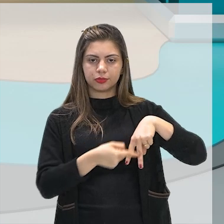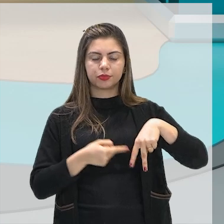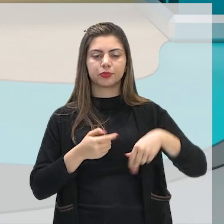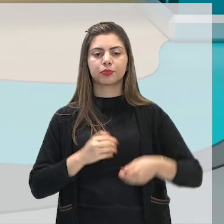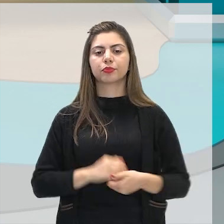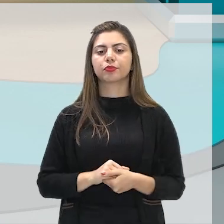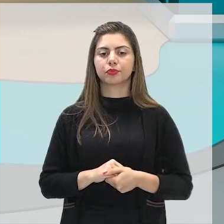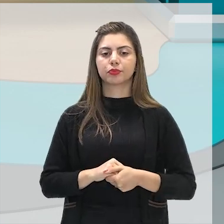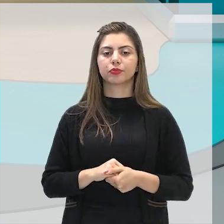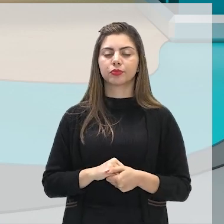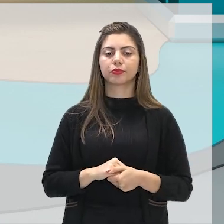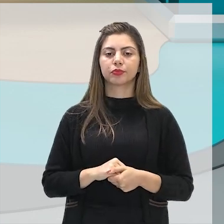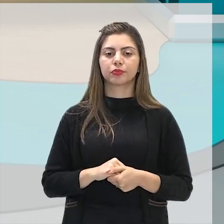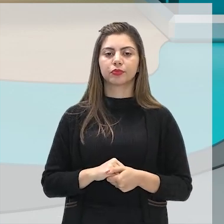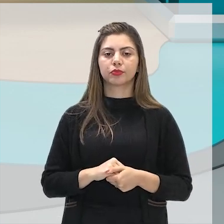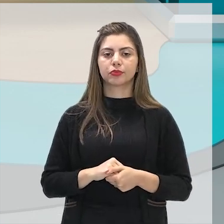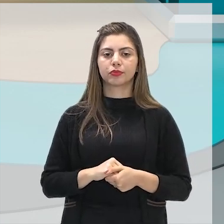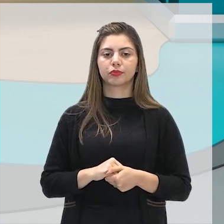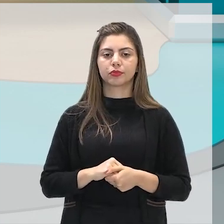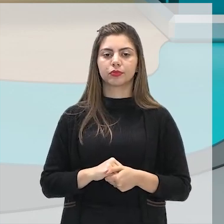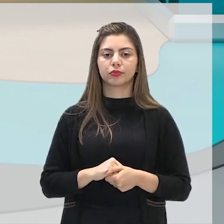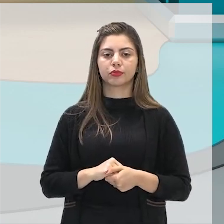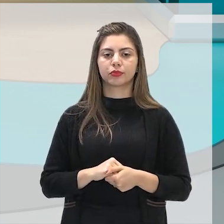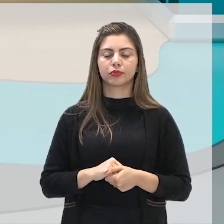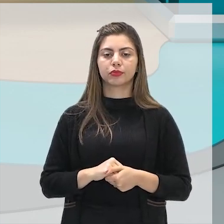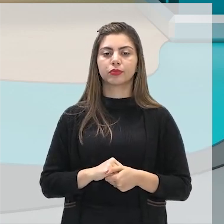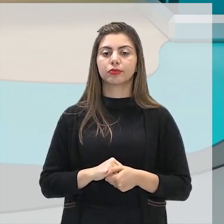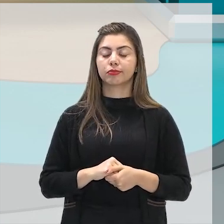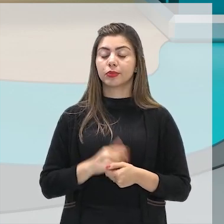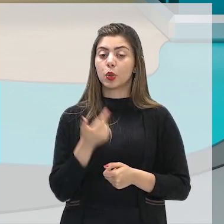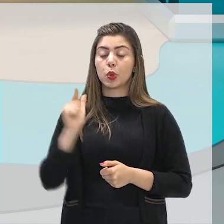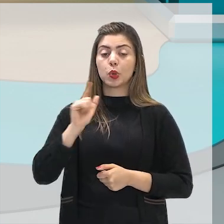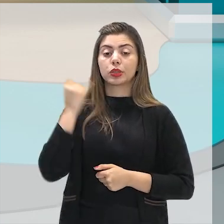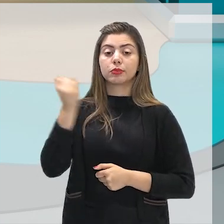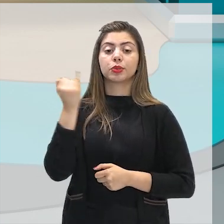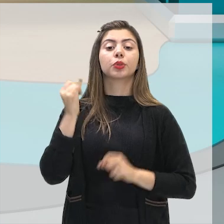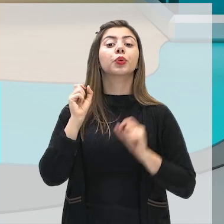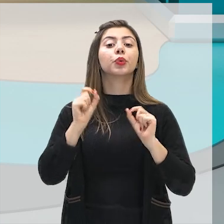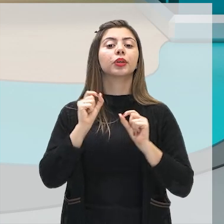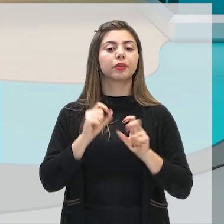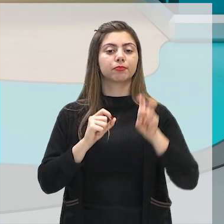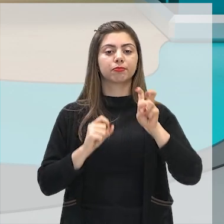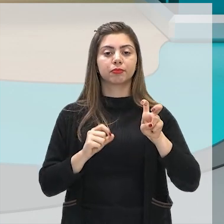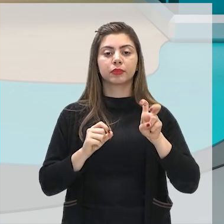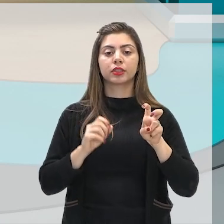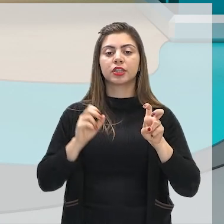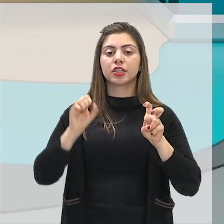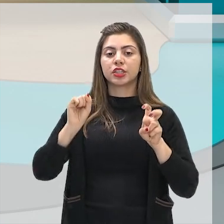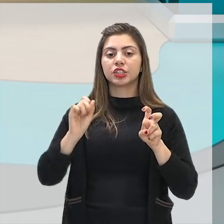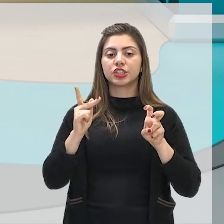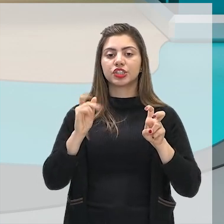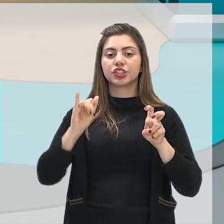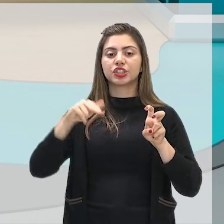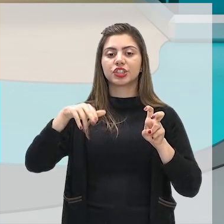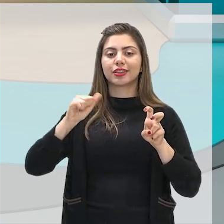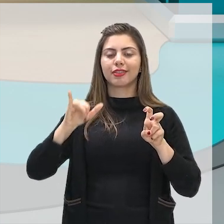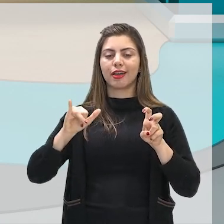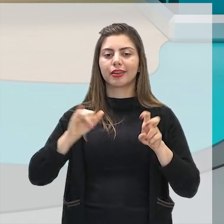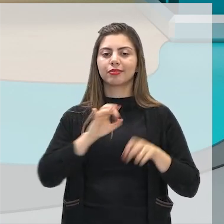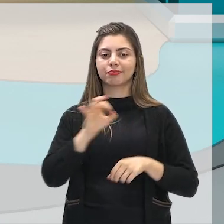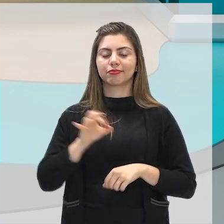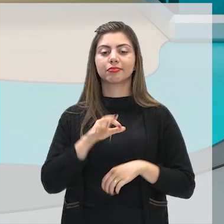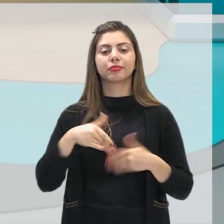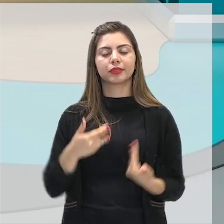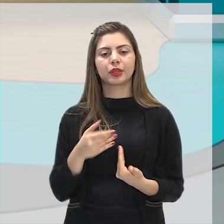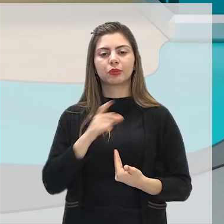nós temos um outro equipamento que é super importante para a prática do Kendo, que é a nossa Shinai, tá certo? Então aqui nós